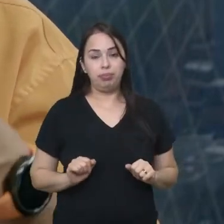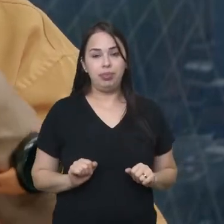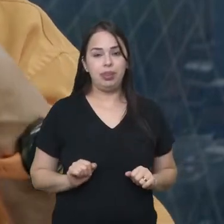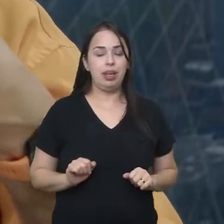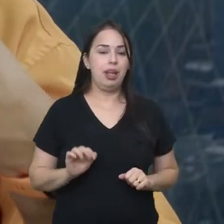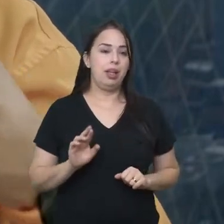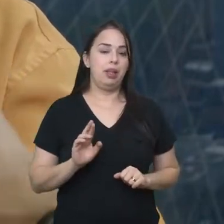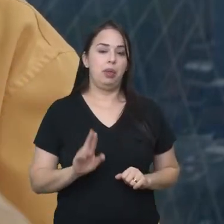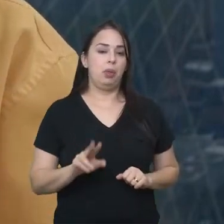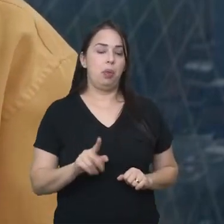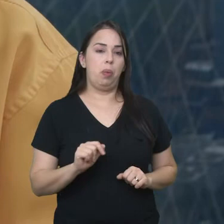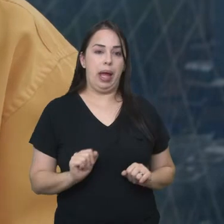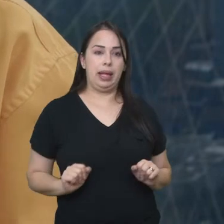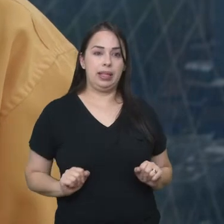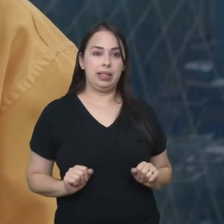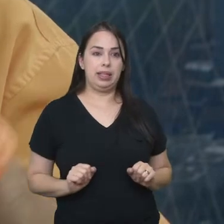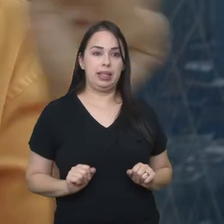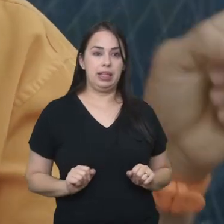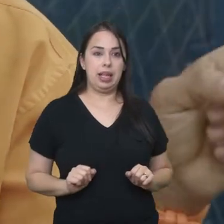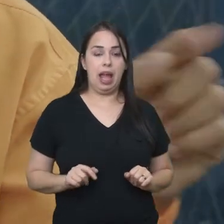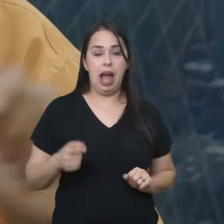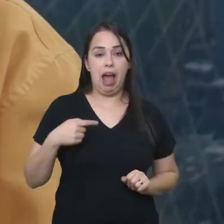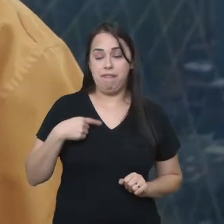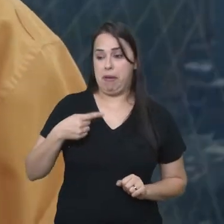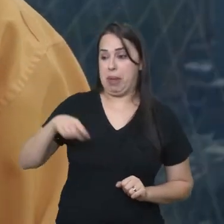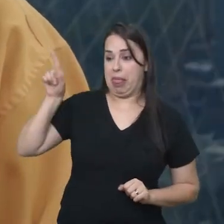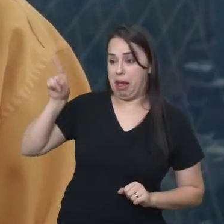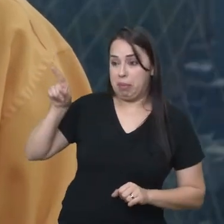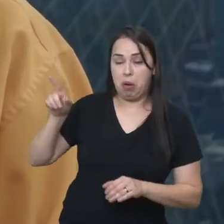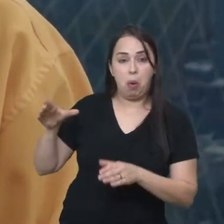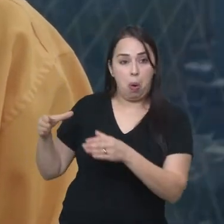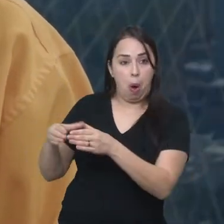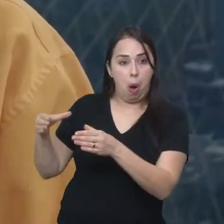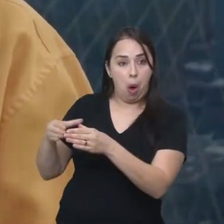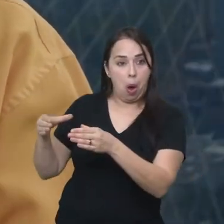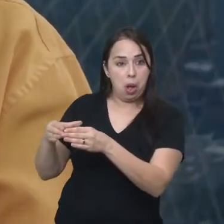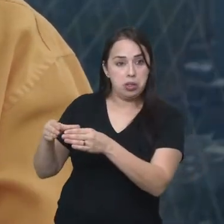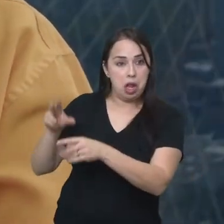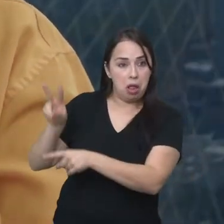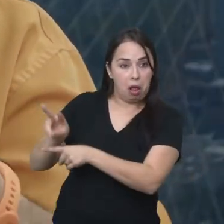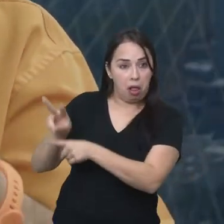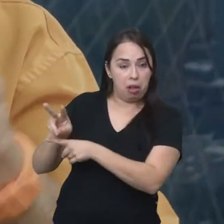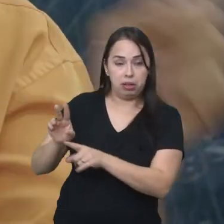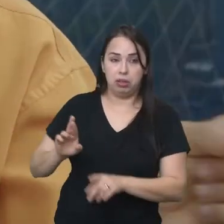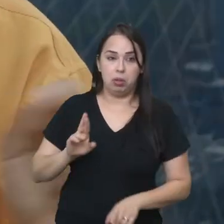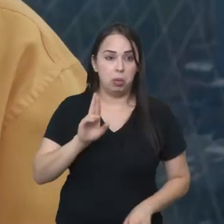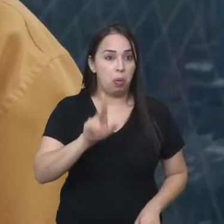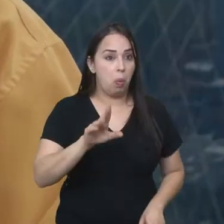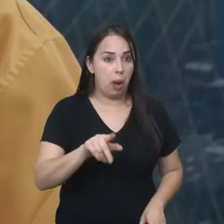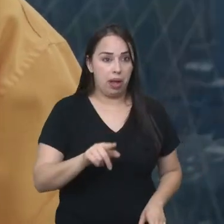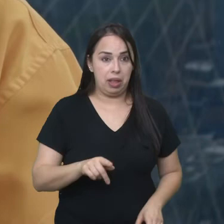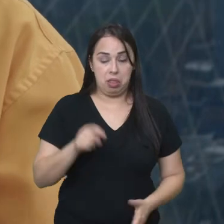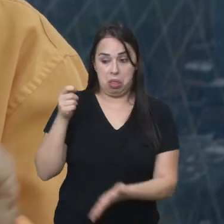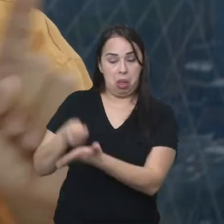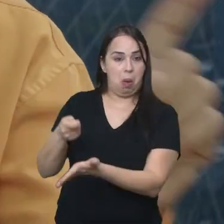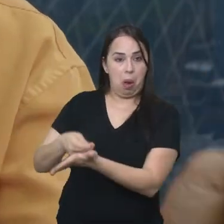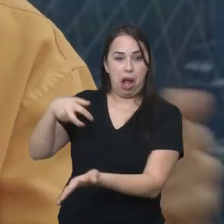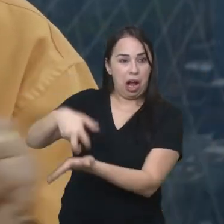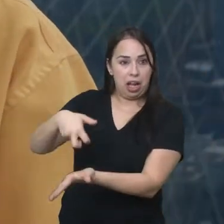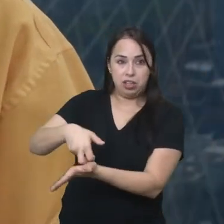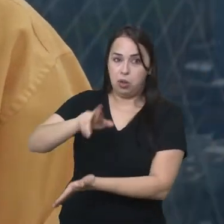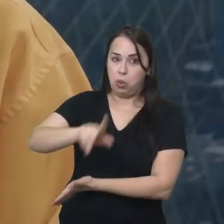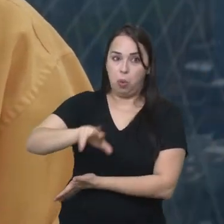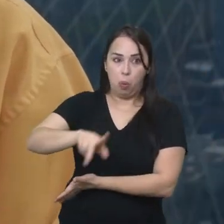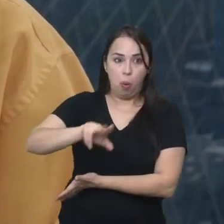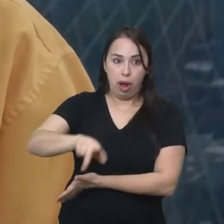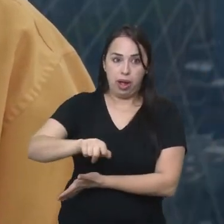criando essa situação de que, vou mandar você para o Conselho Tutelar. Não, é como se fosse punir, né? Vou mandar você para ser punido